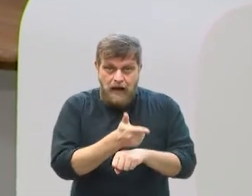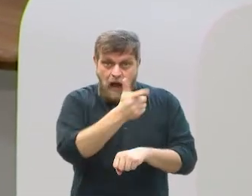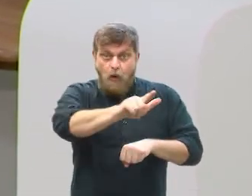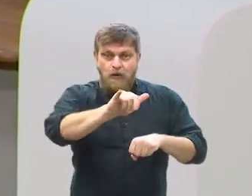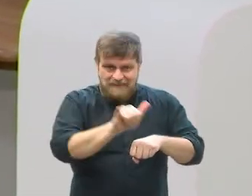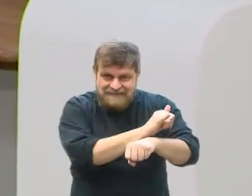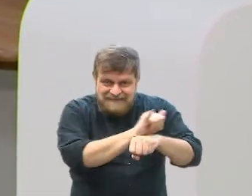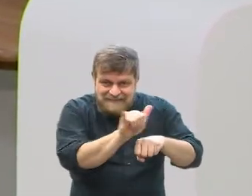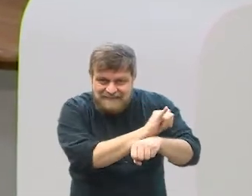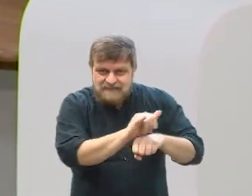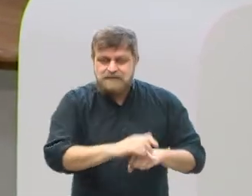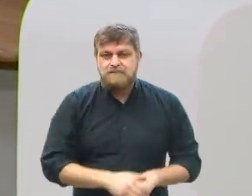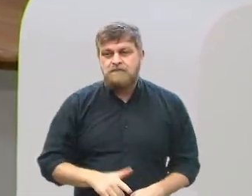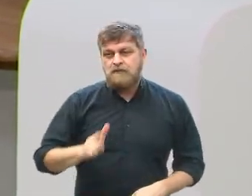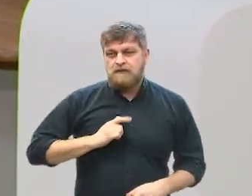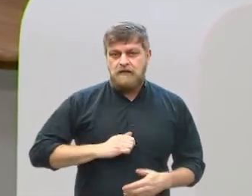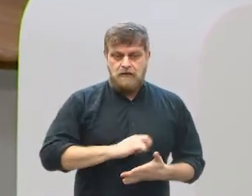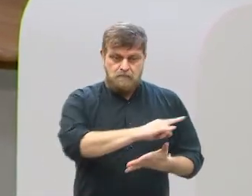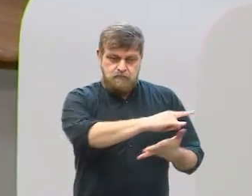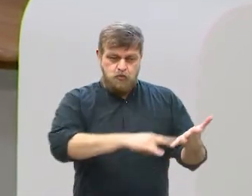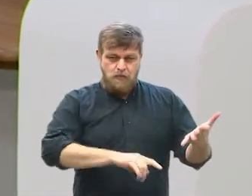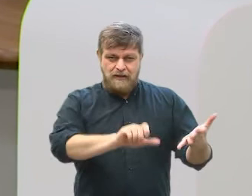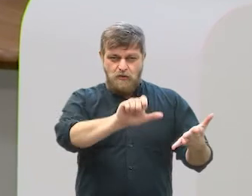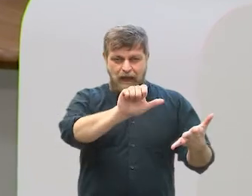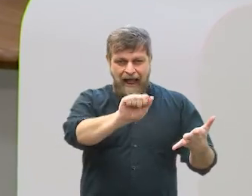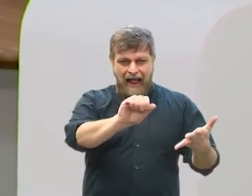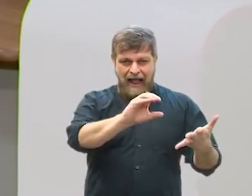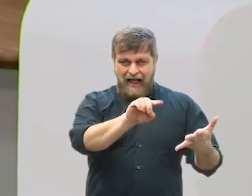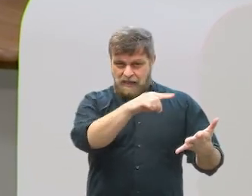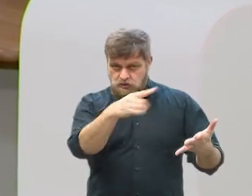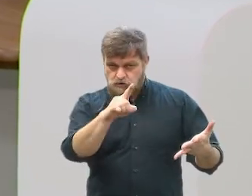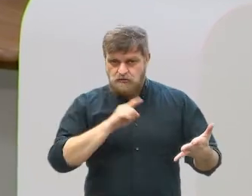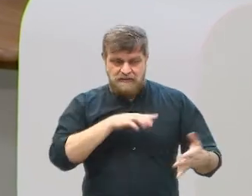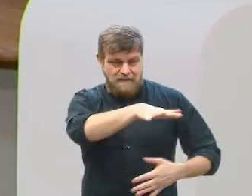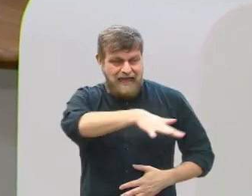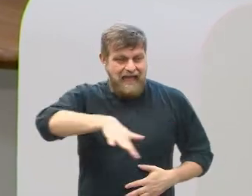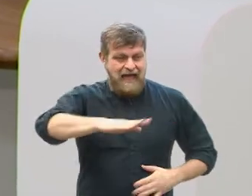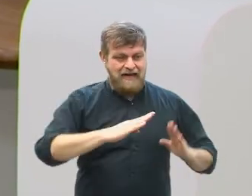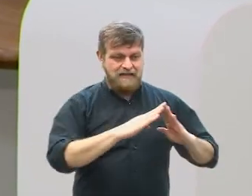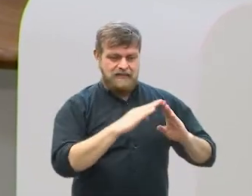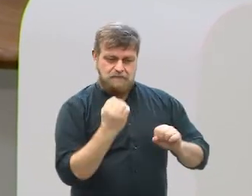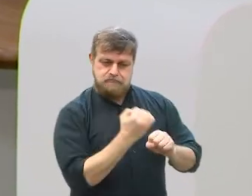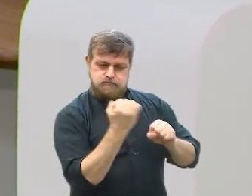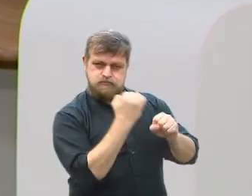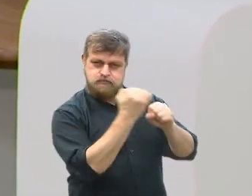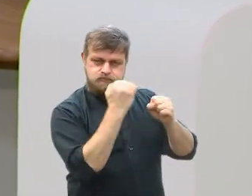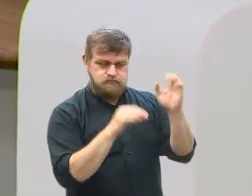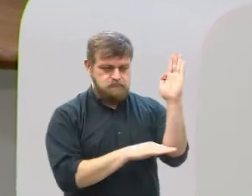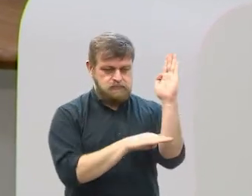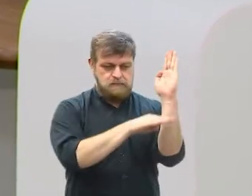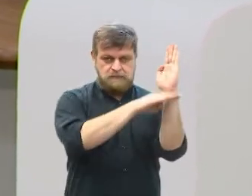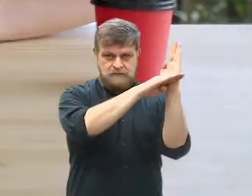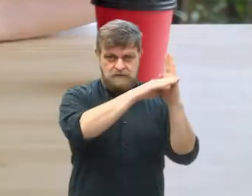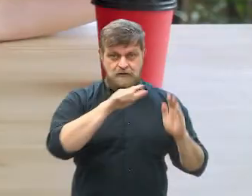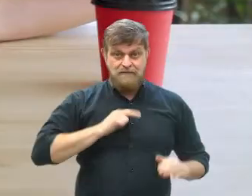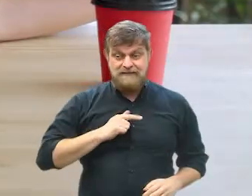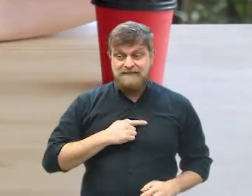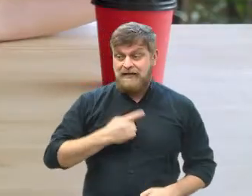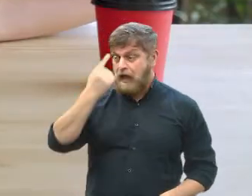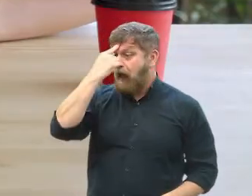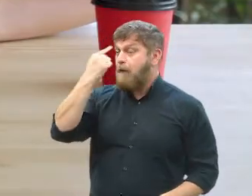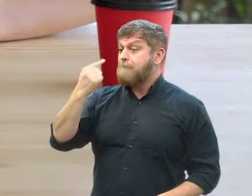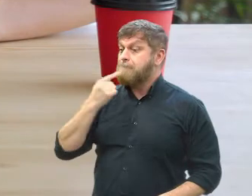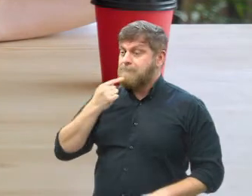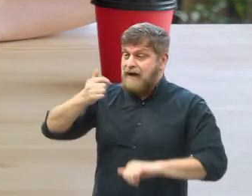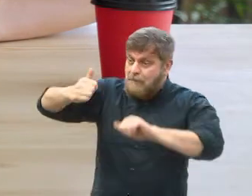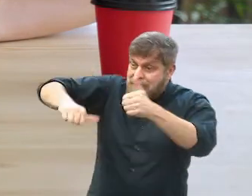ele pode baseado em ações, algum mercado imobiliário também. Então, mas isso é baseado no API.